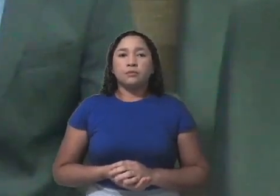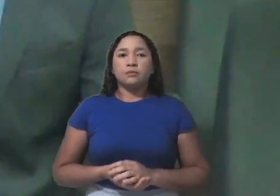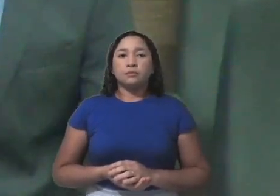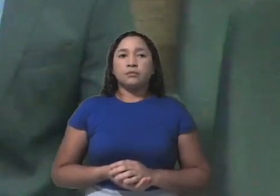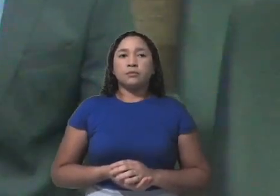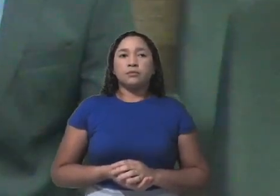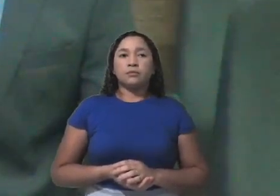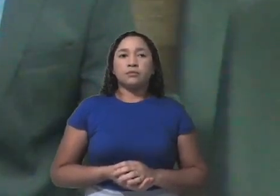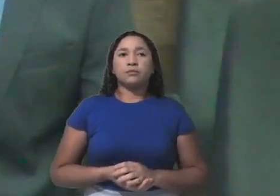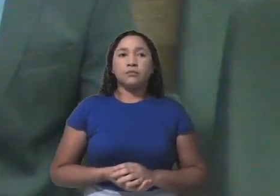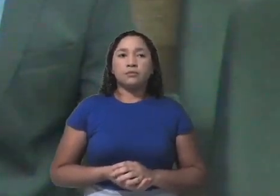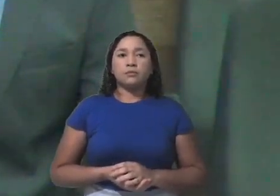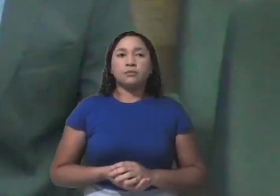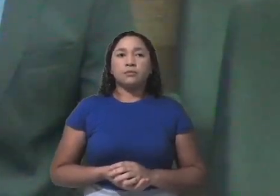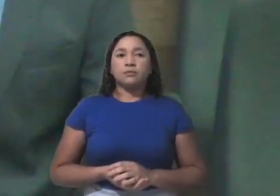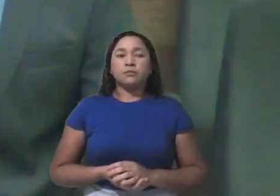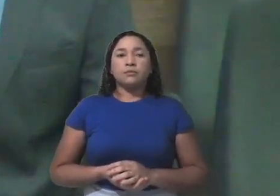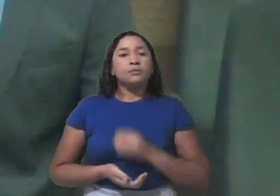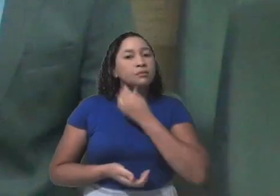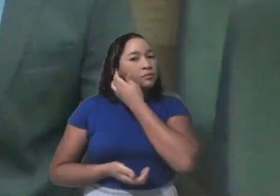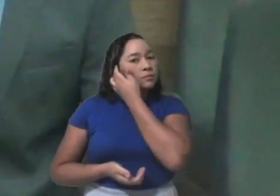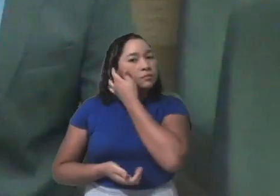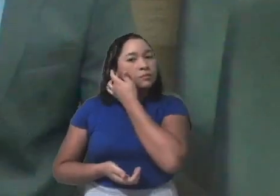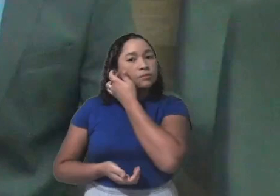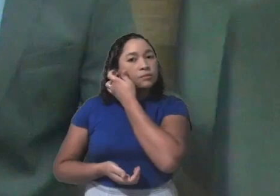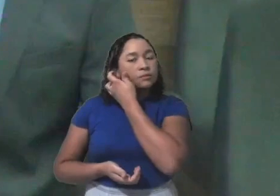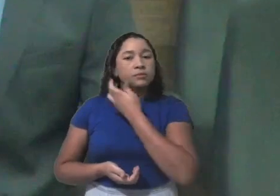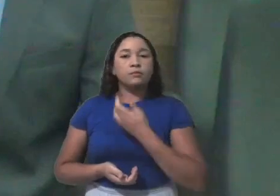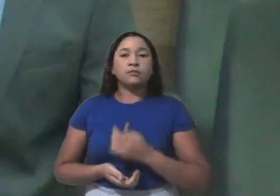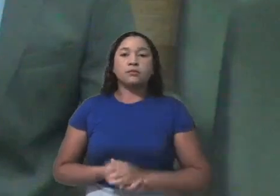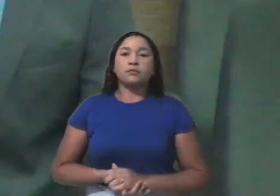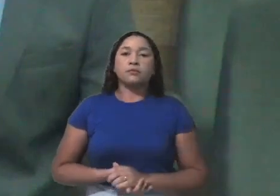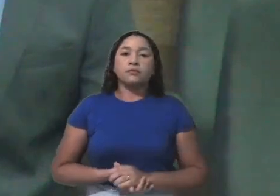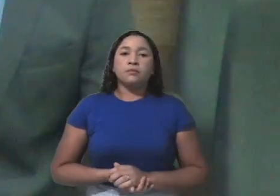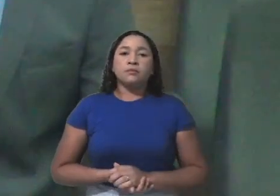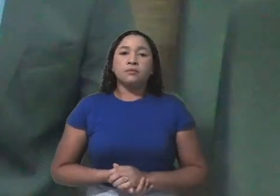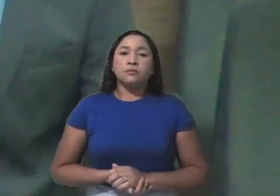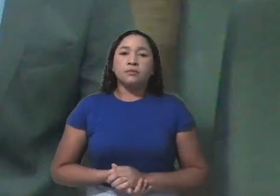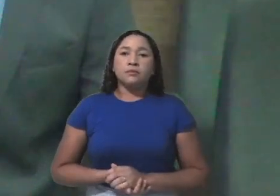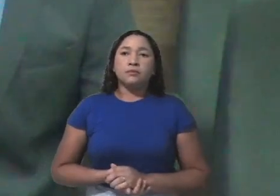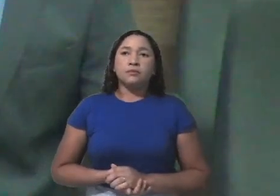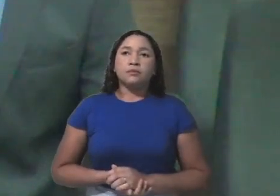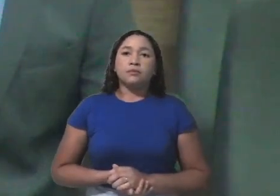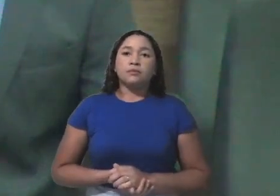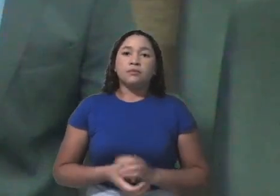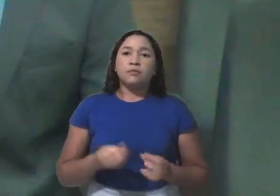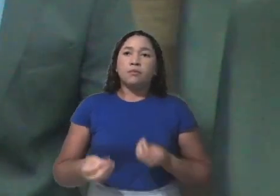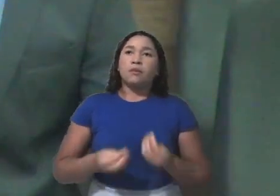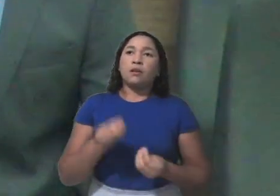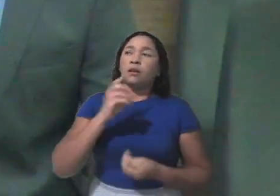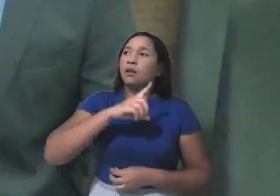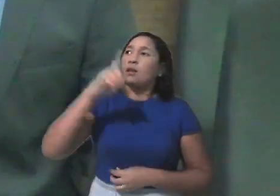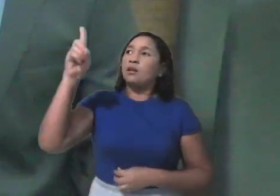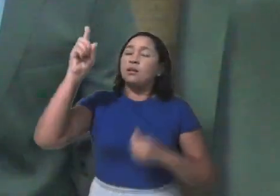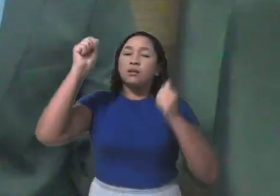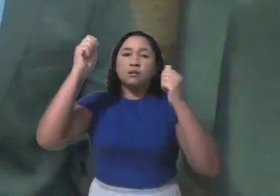vai dar e o pé de goiabeira vai dar. Como é que Deus disse que nós